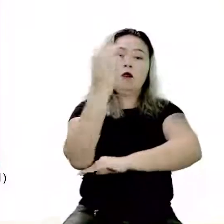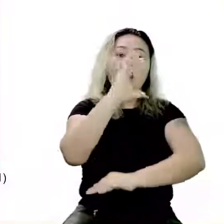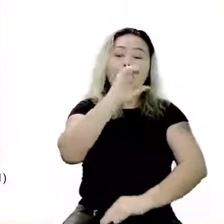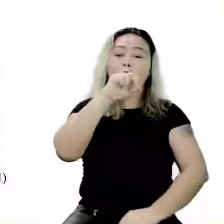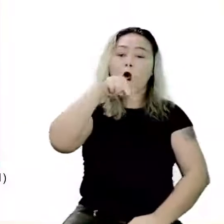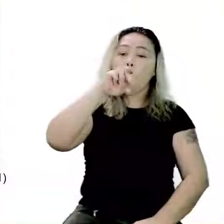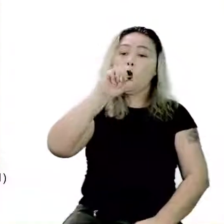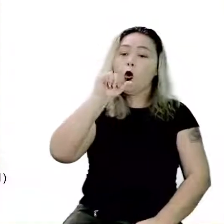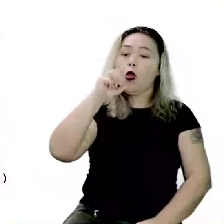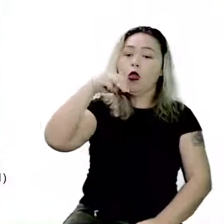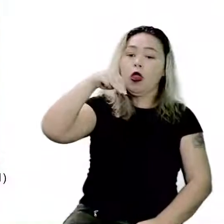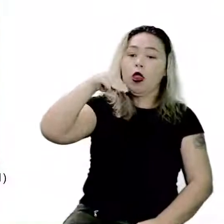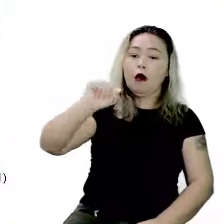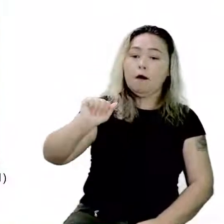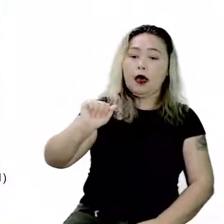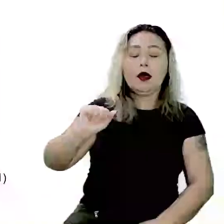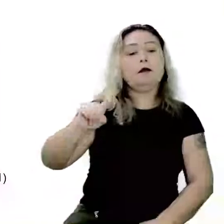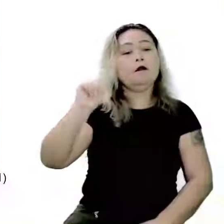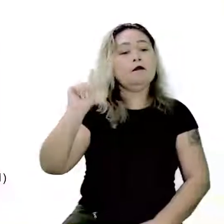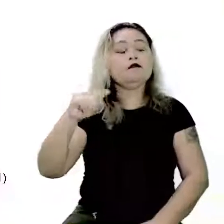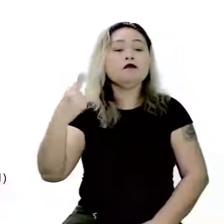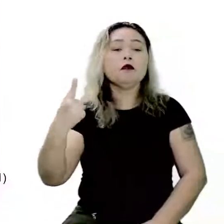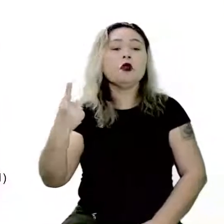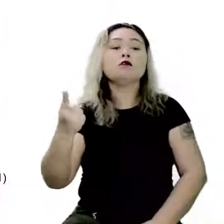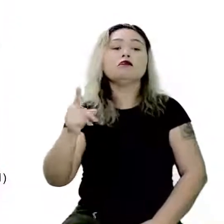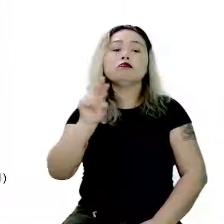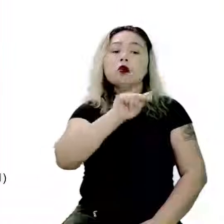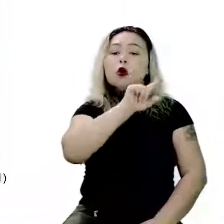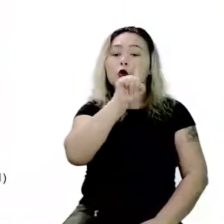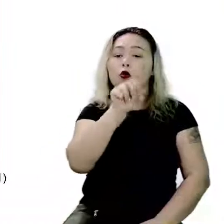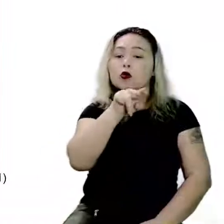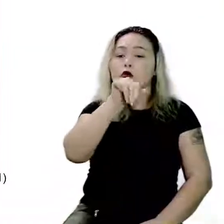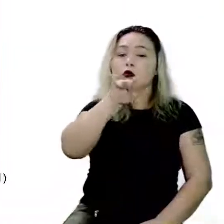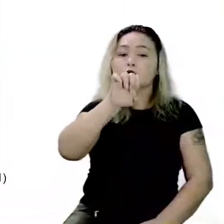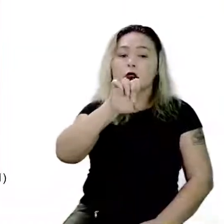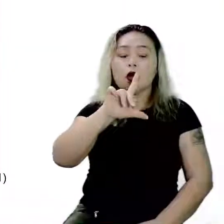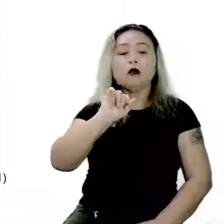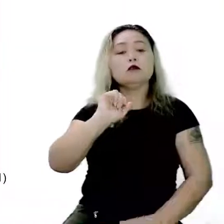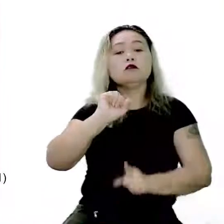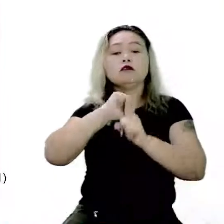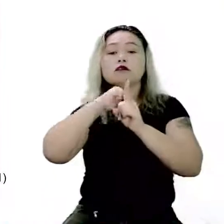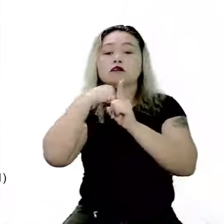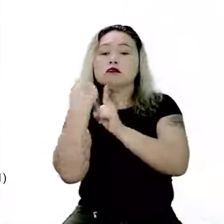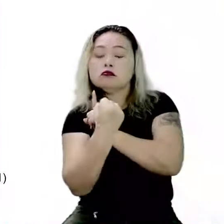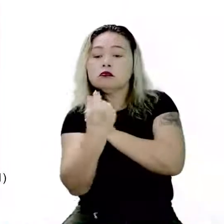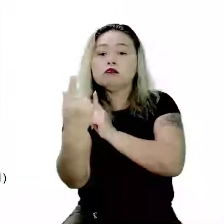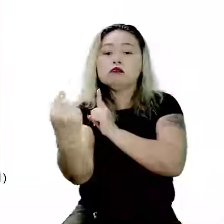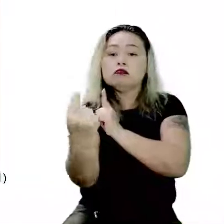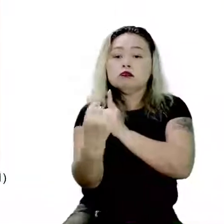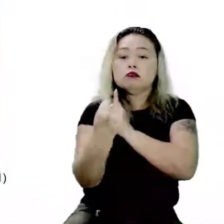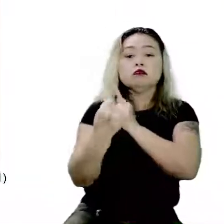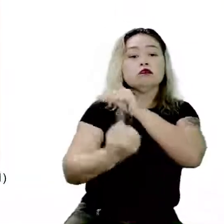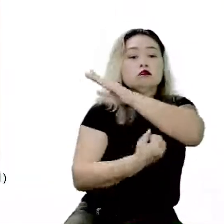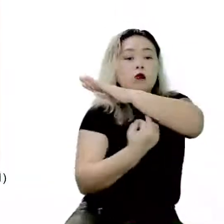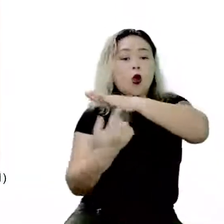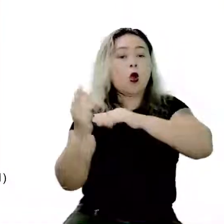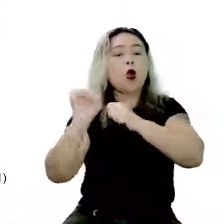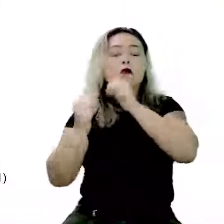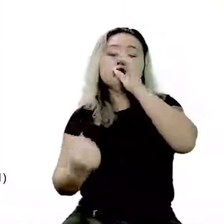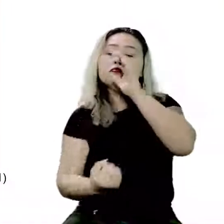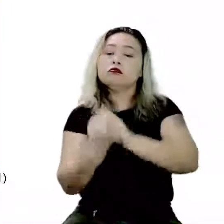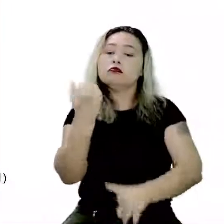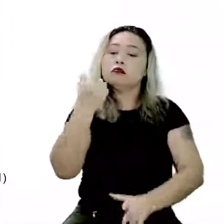CONAMA. O zoneamento socioeconômico ecológico surgiu na década de 80 como